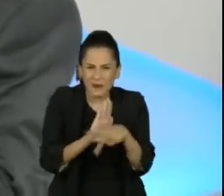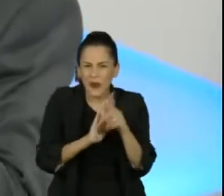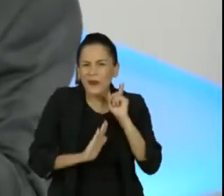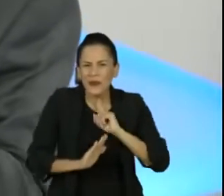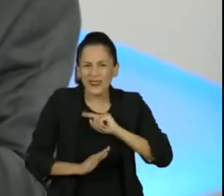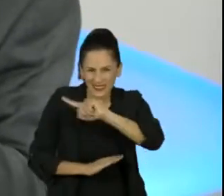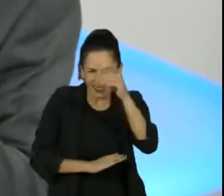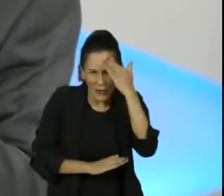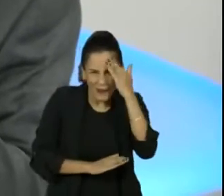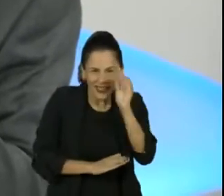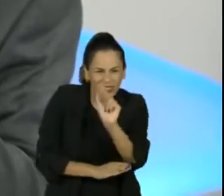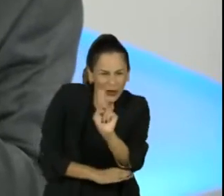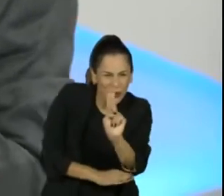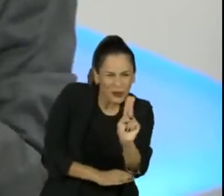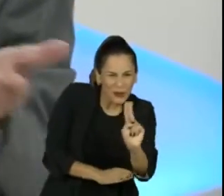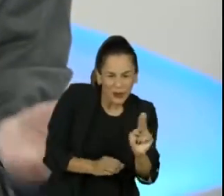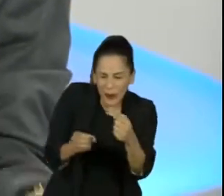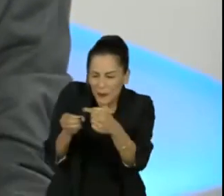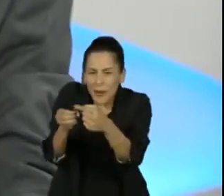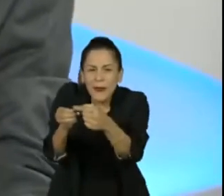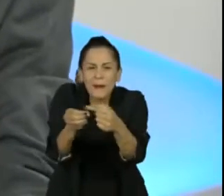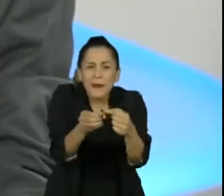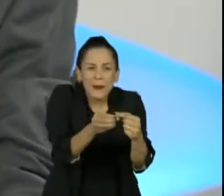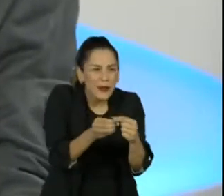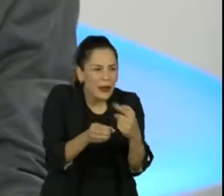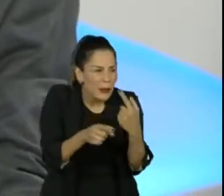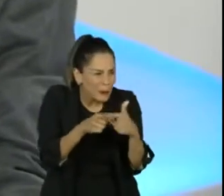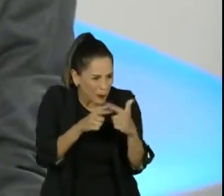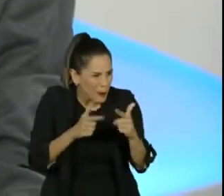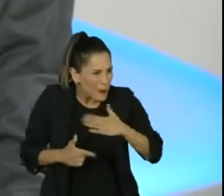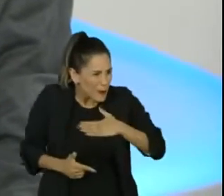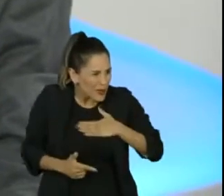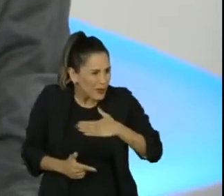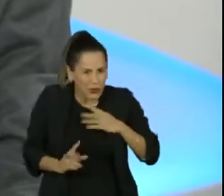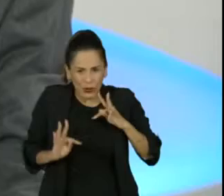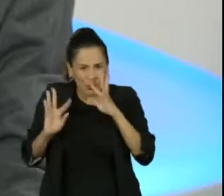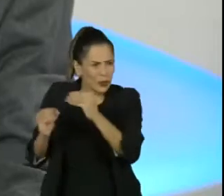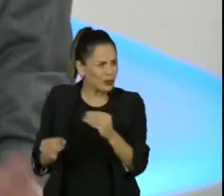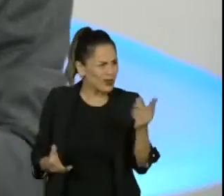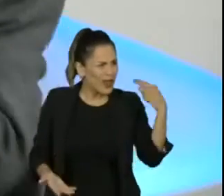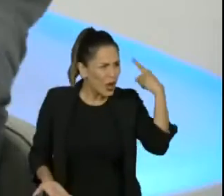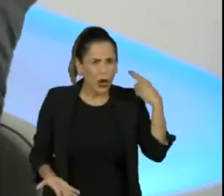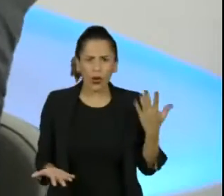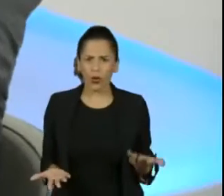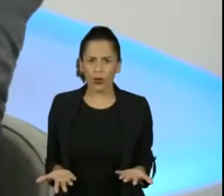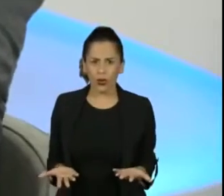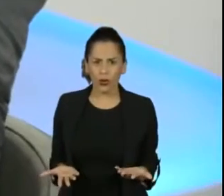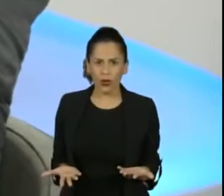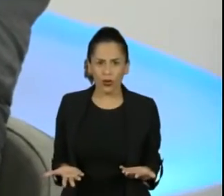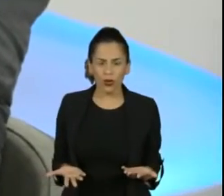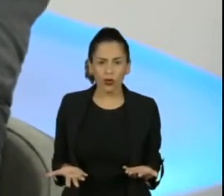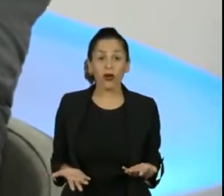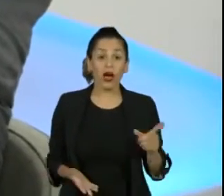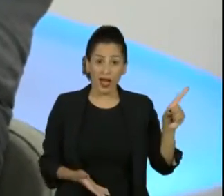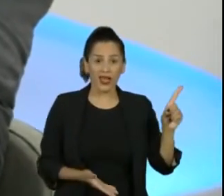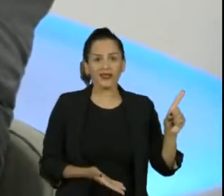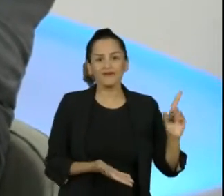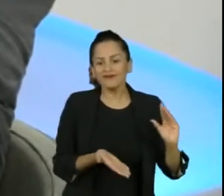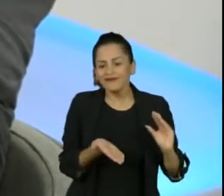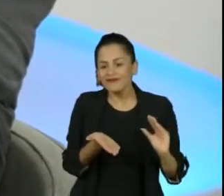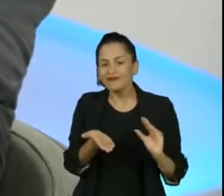para vocês entenderem. Como é que o problema é meu? Vocês estão doidos? Aí ele pôs o dinheiro nas prefeituras.